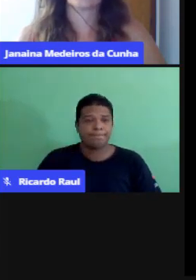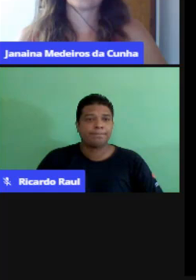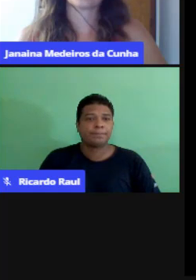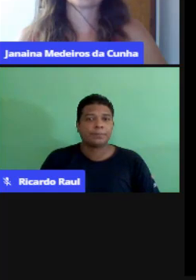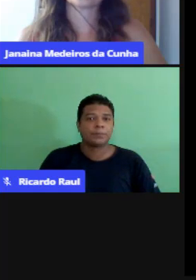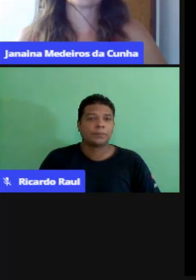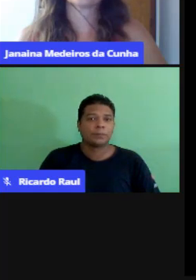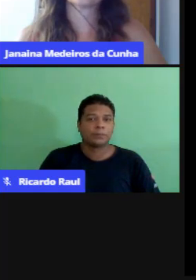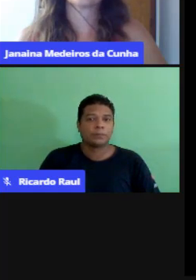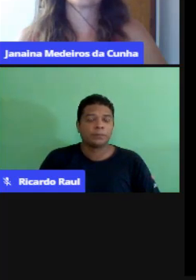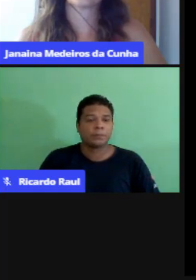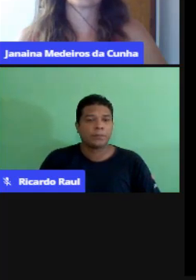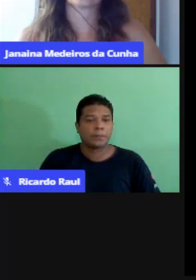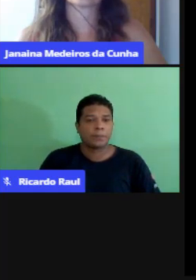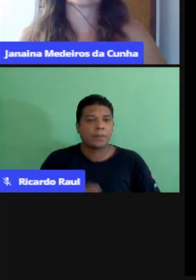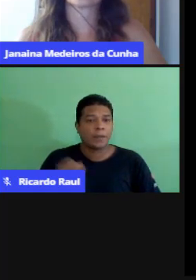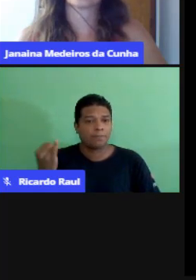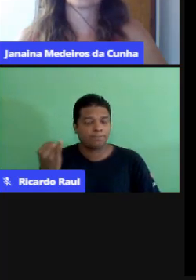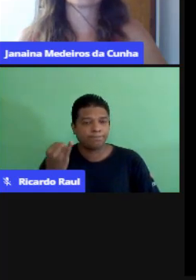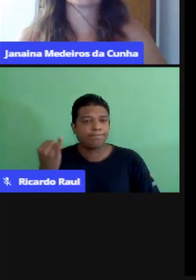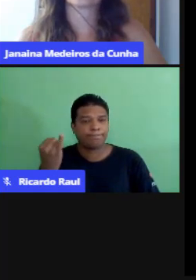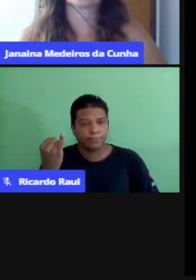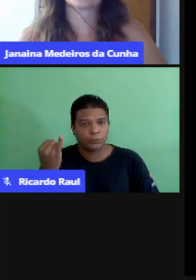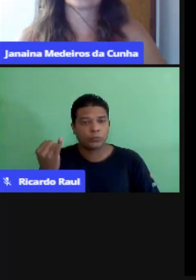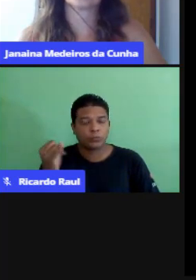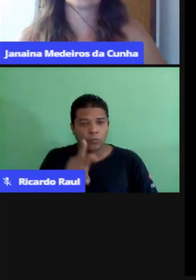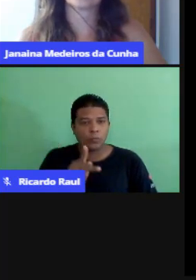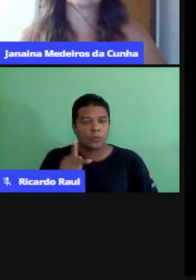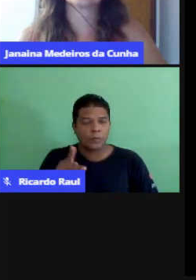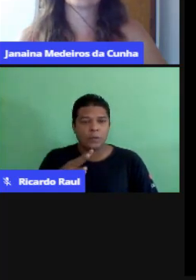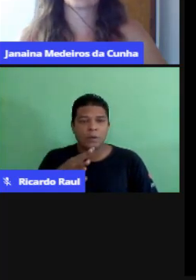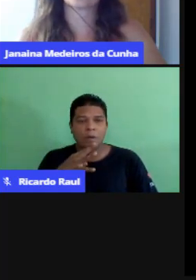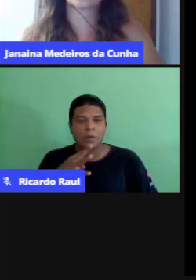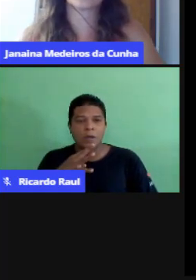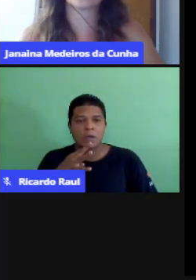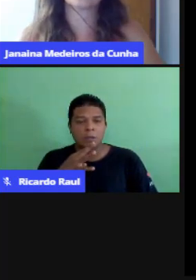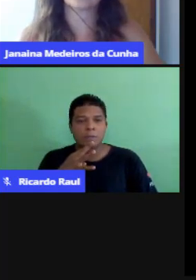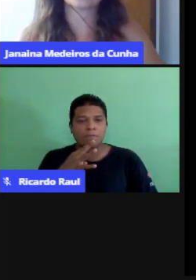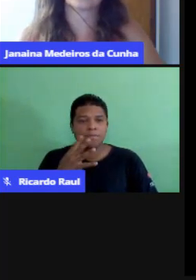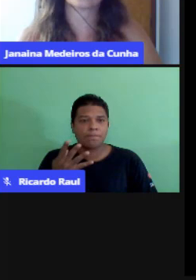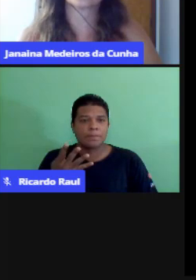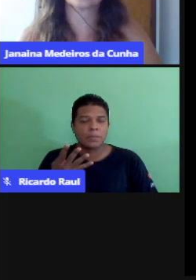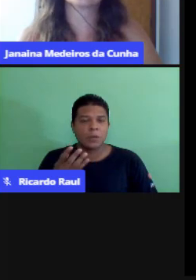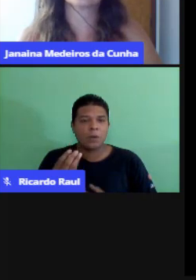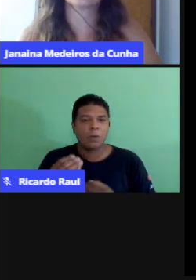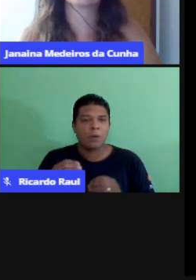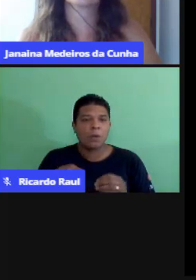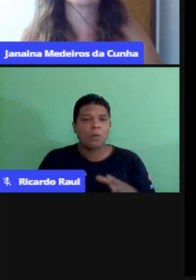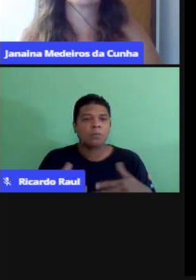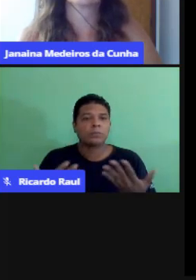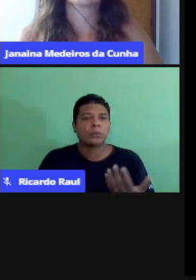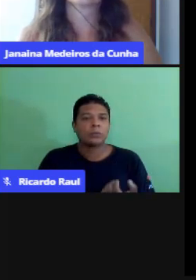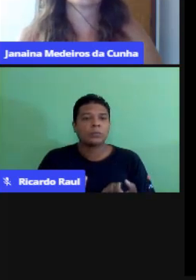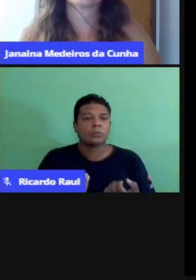Né? Então, é importante o professor realmente conhecer essa realidade e saber qual instrumento ele vai estar